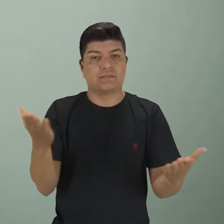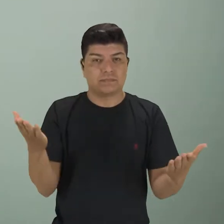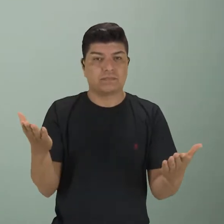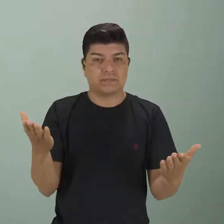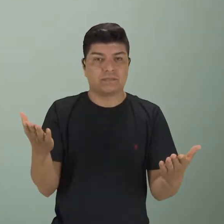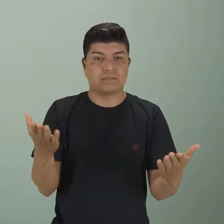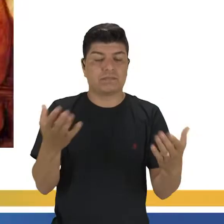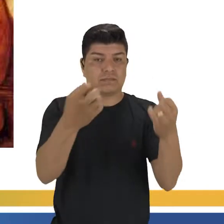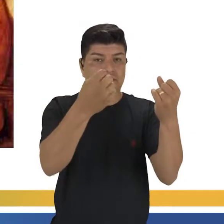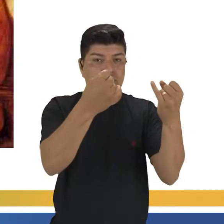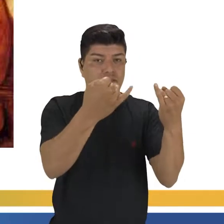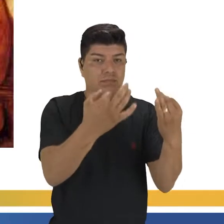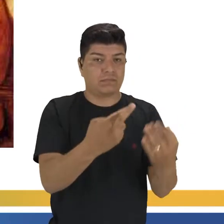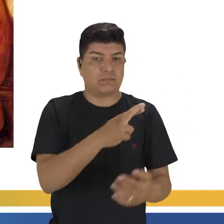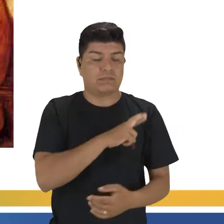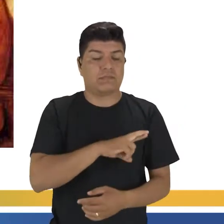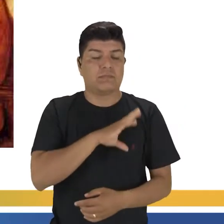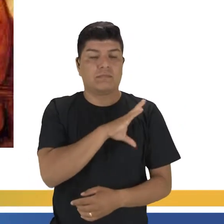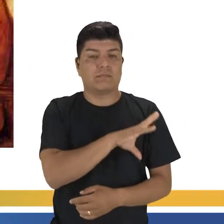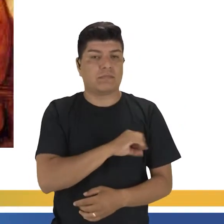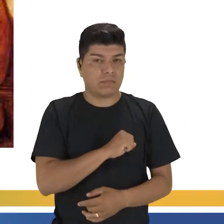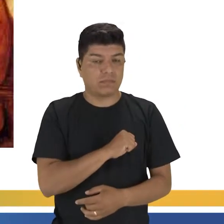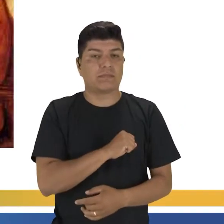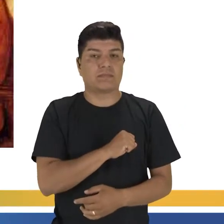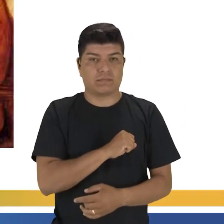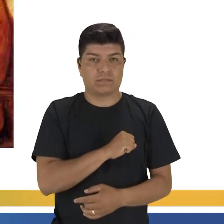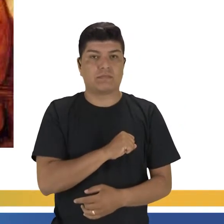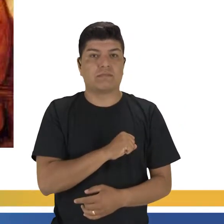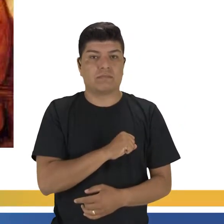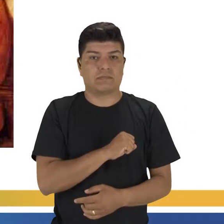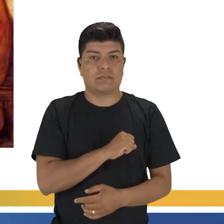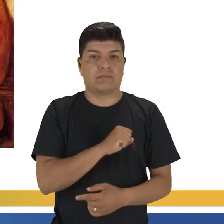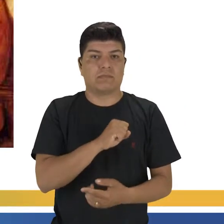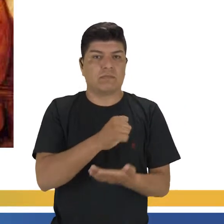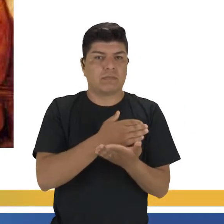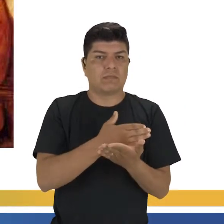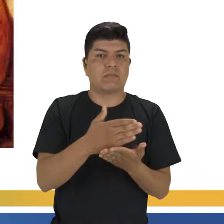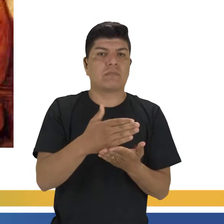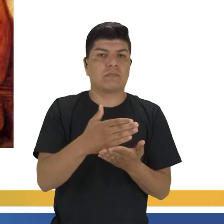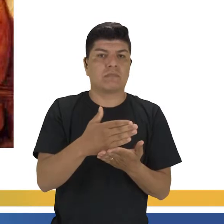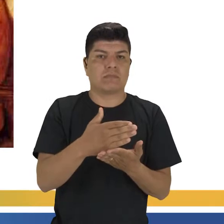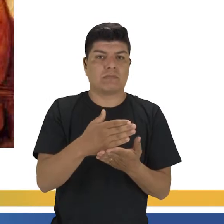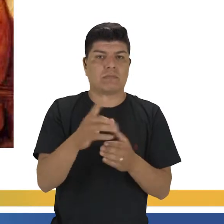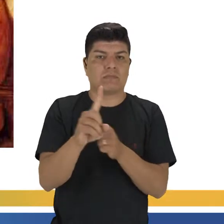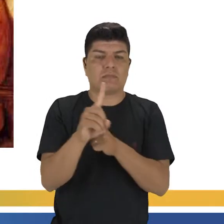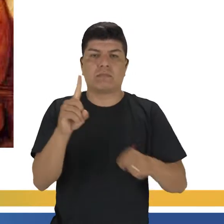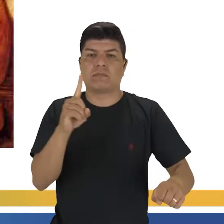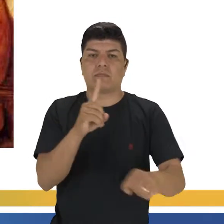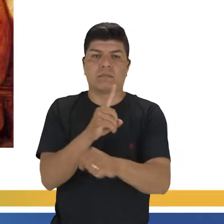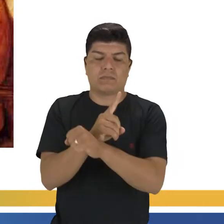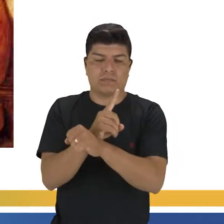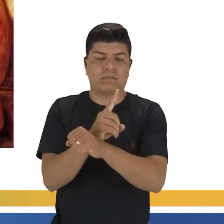que ele dizia que o romantismo foi um excelente índice da sociedade